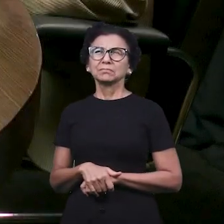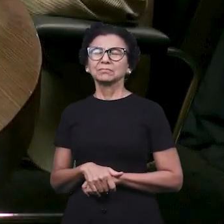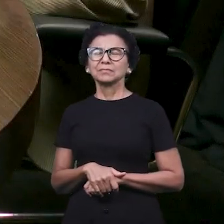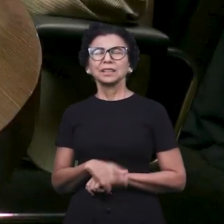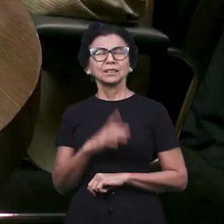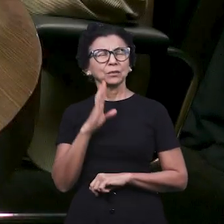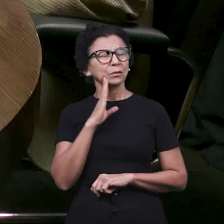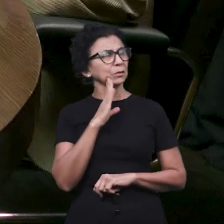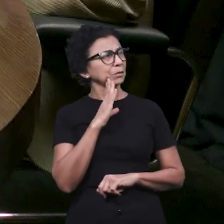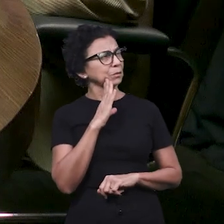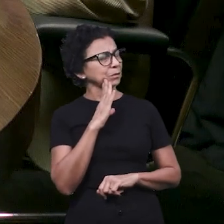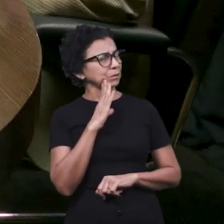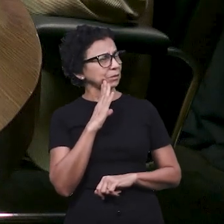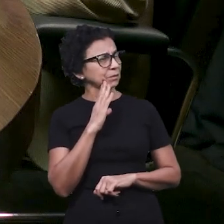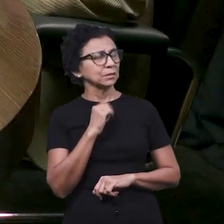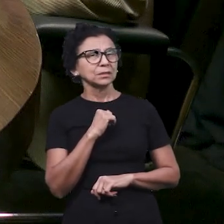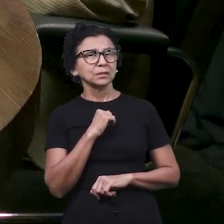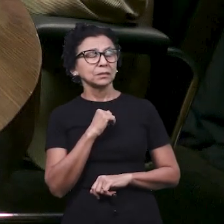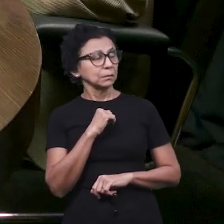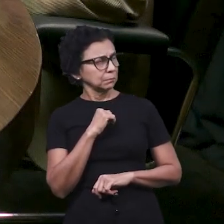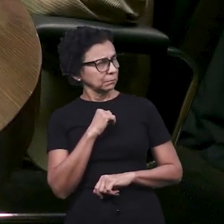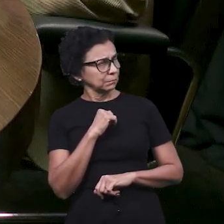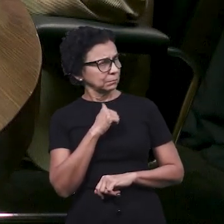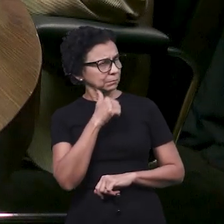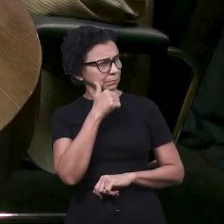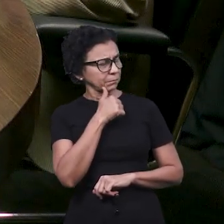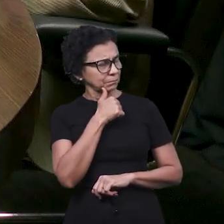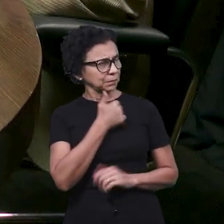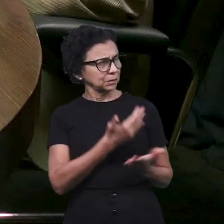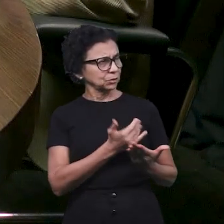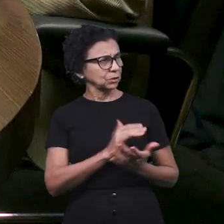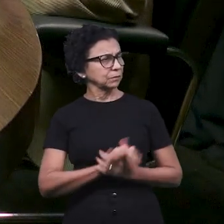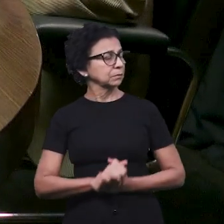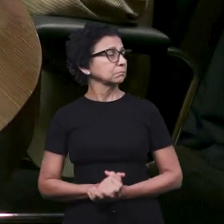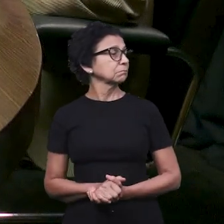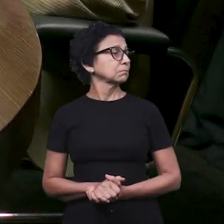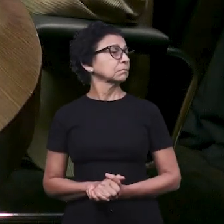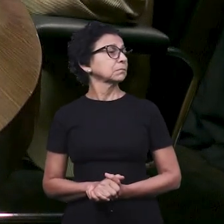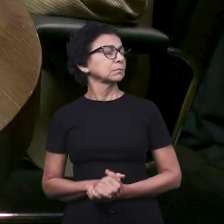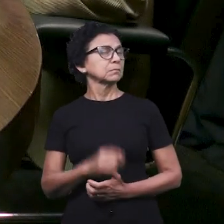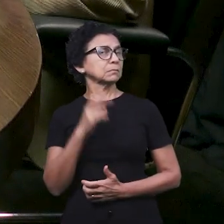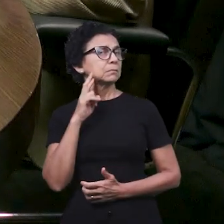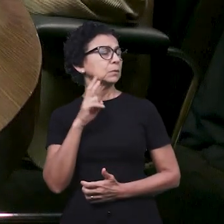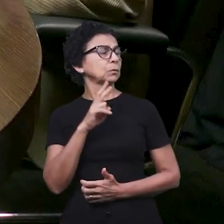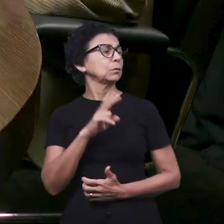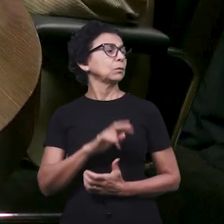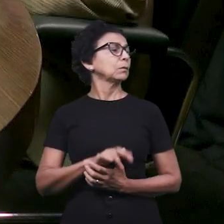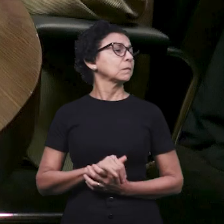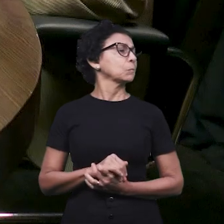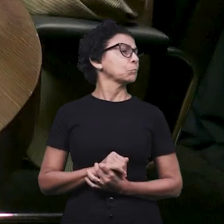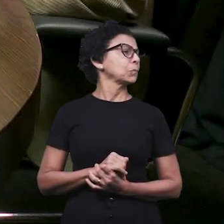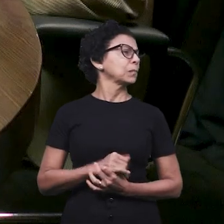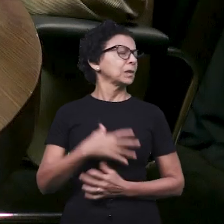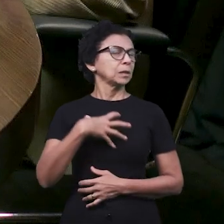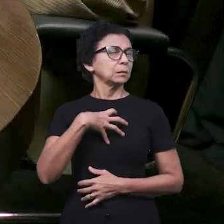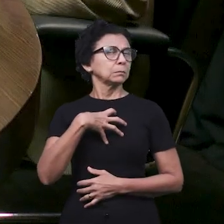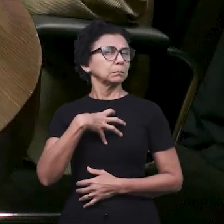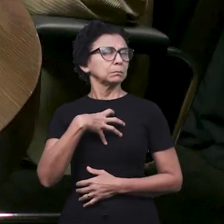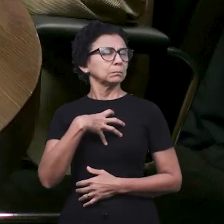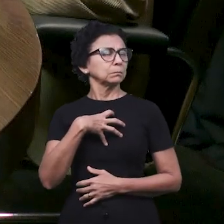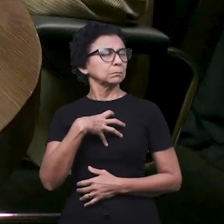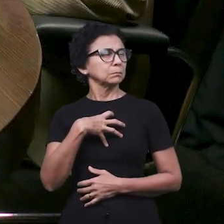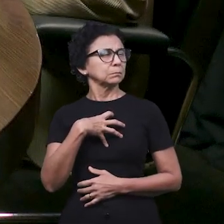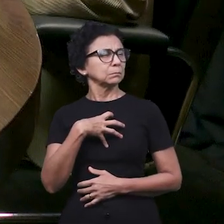ele olhou para o outro lado e viu uma jovem. Ele olhou para aquela jovem e ele sentiu